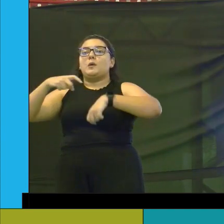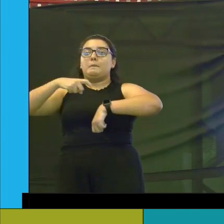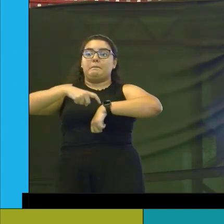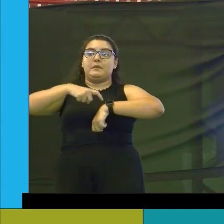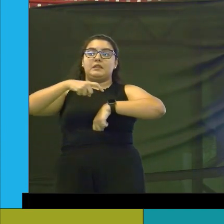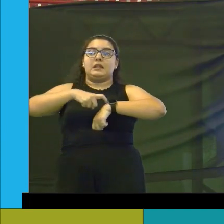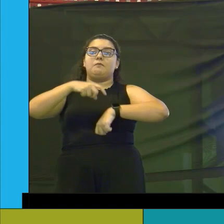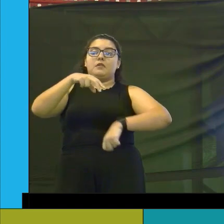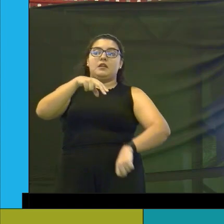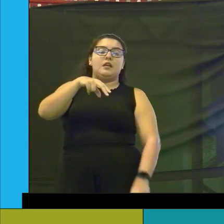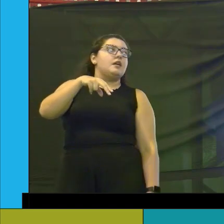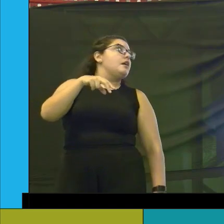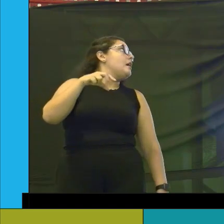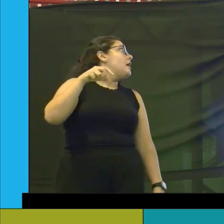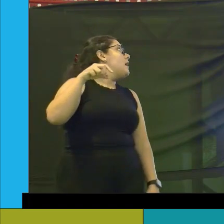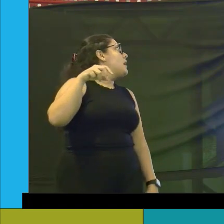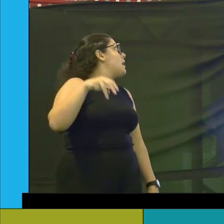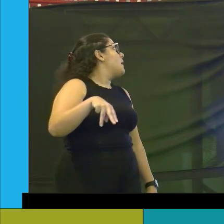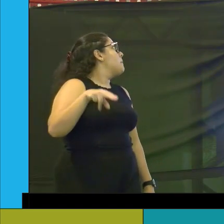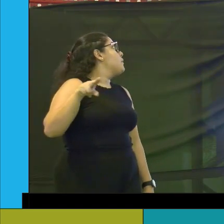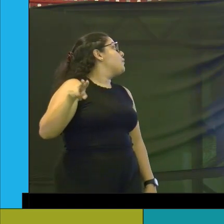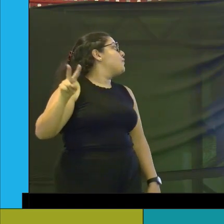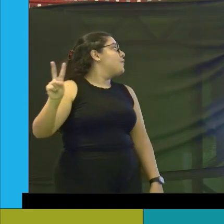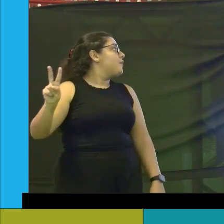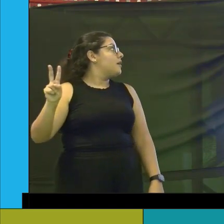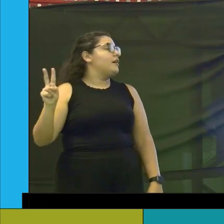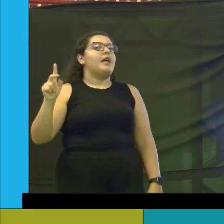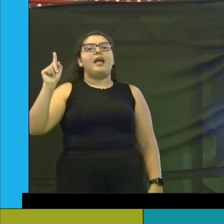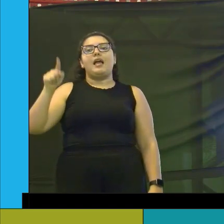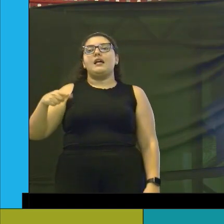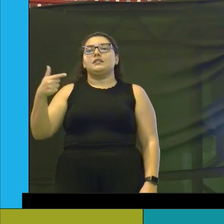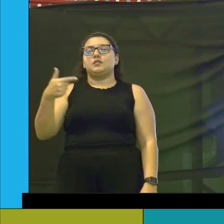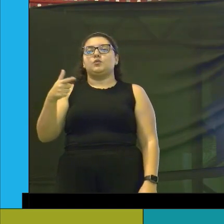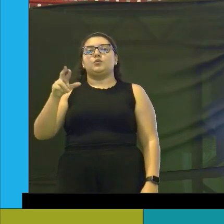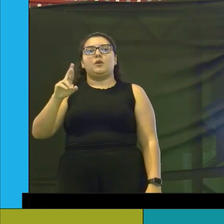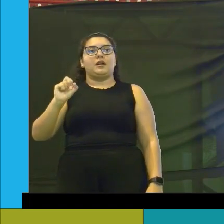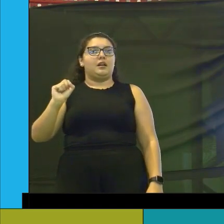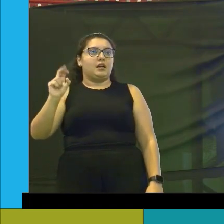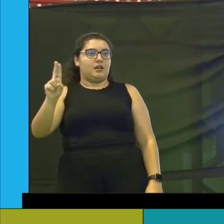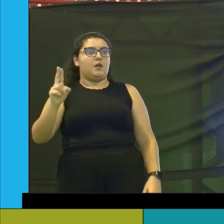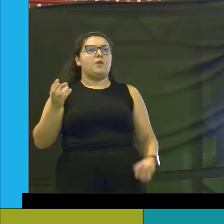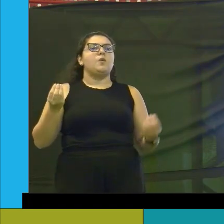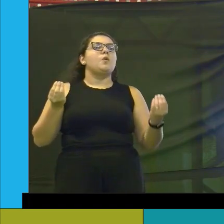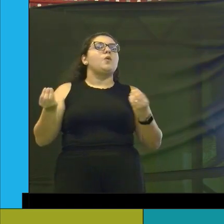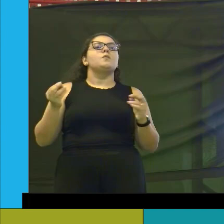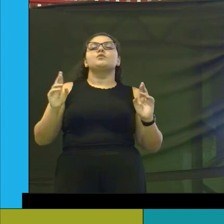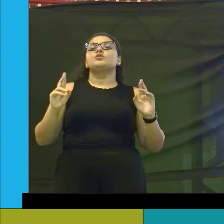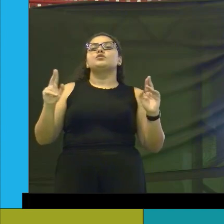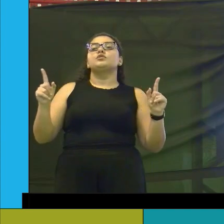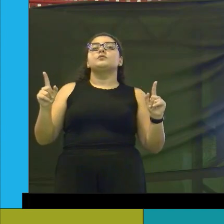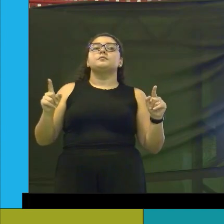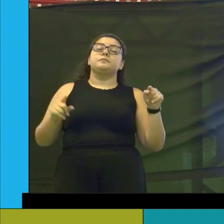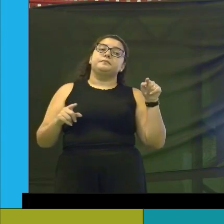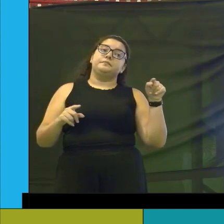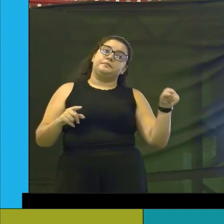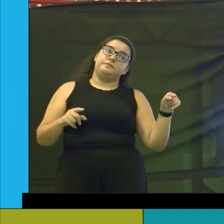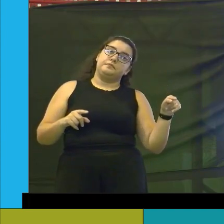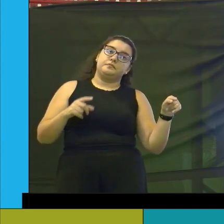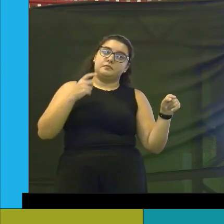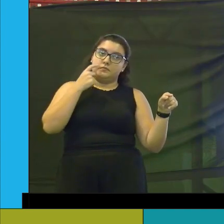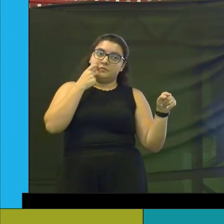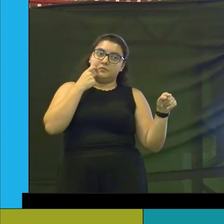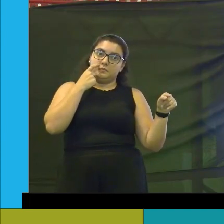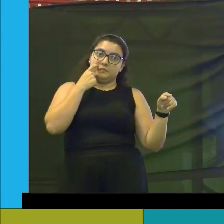m e o v, é uma equação do segundo grau. Qual é a diferença? Que no lugar,